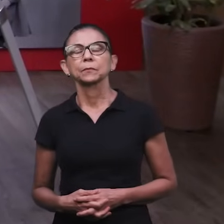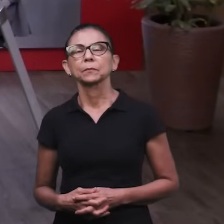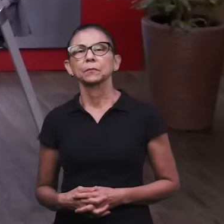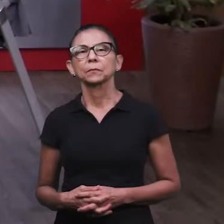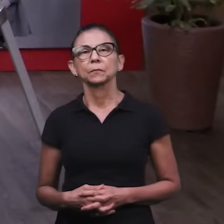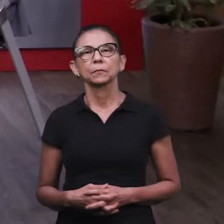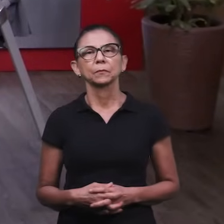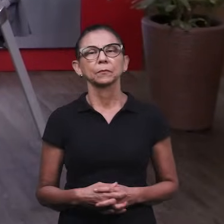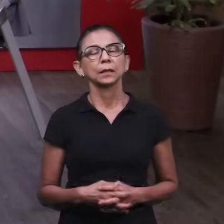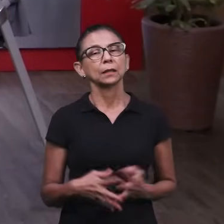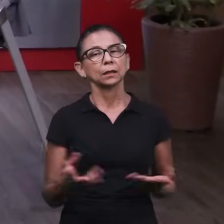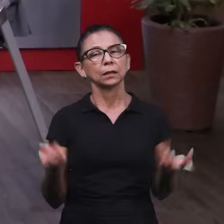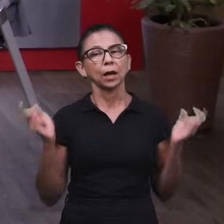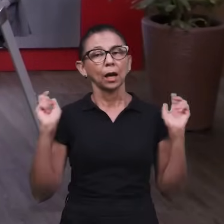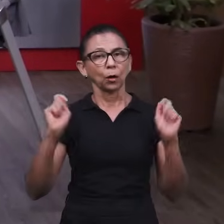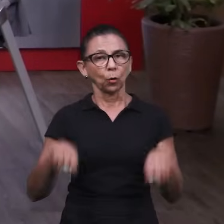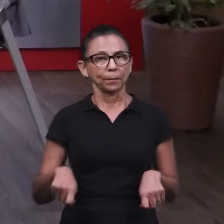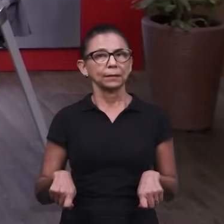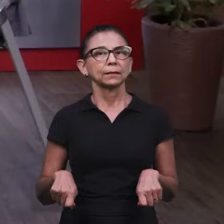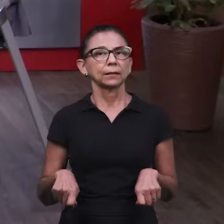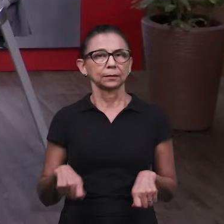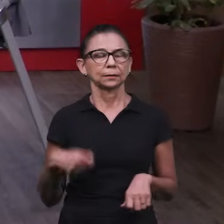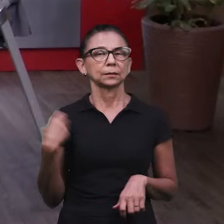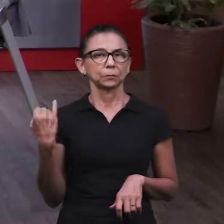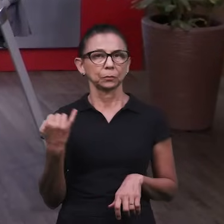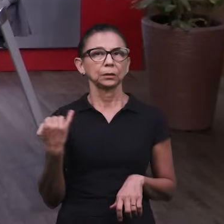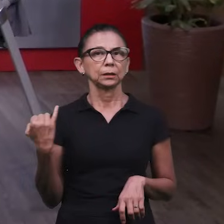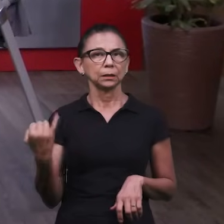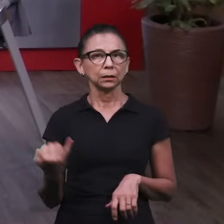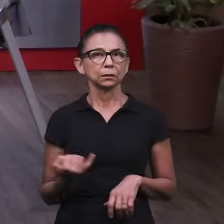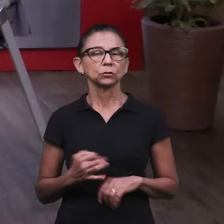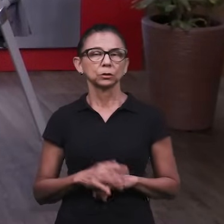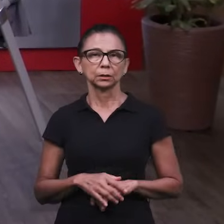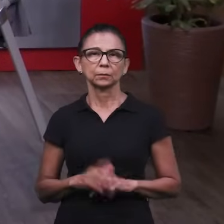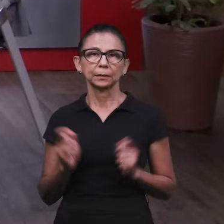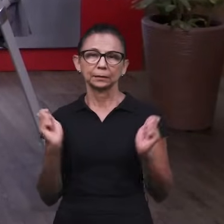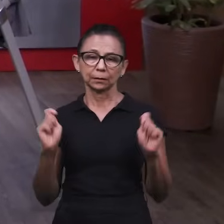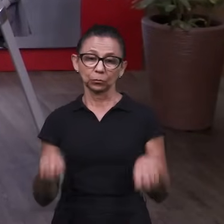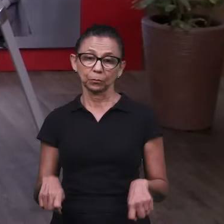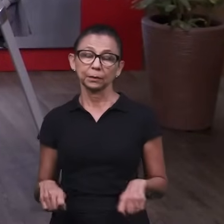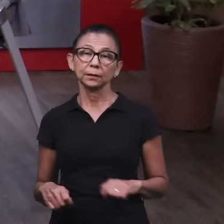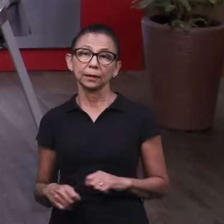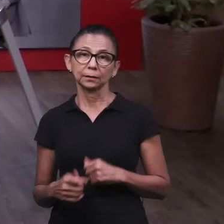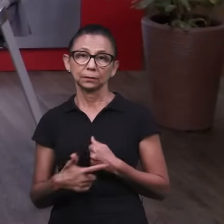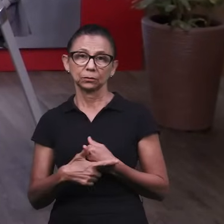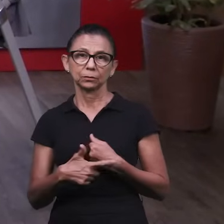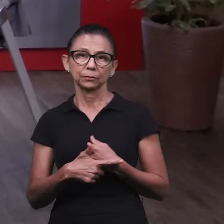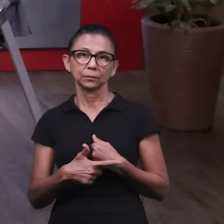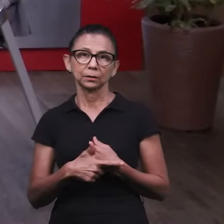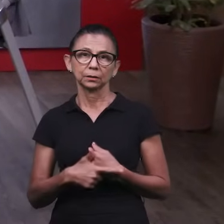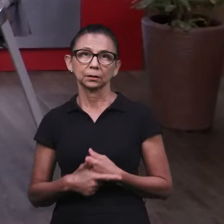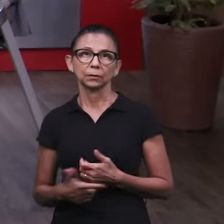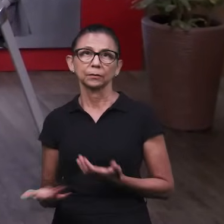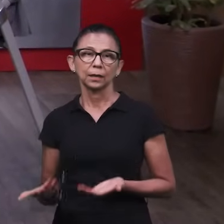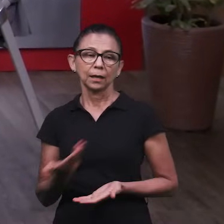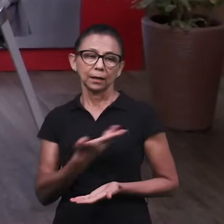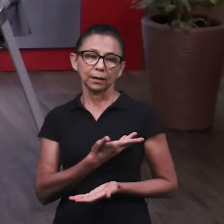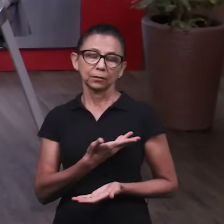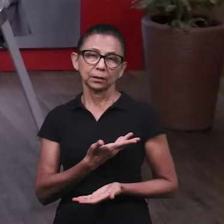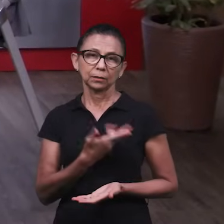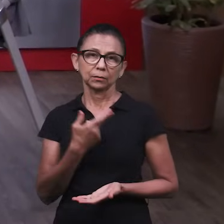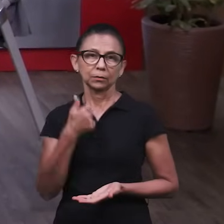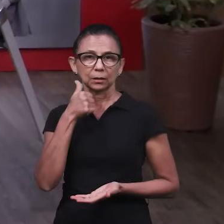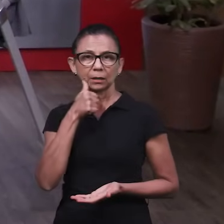pessoas, é a competência, ou seja, é você ser competente naquilo que você está fazendo. Sim. E trazendo para isso que a doutora falou, é a questão do elogio,